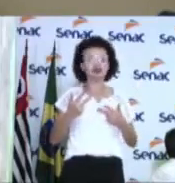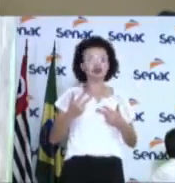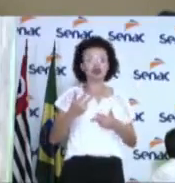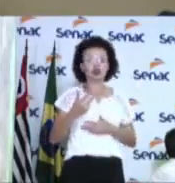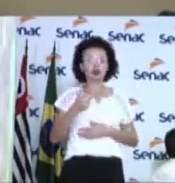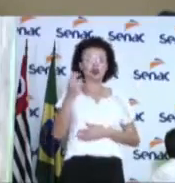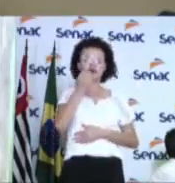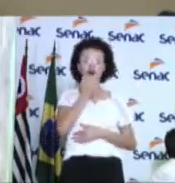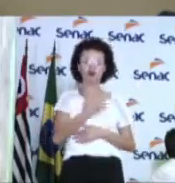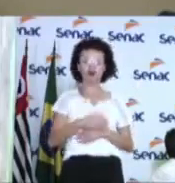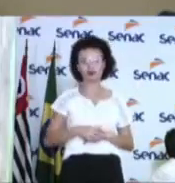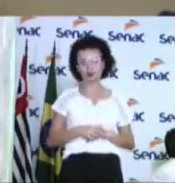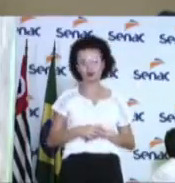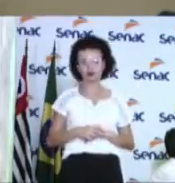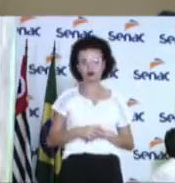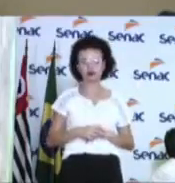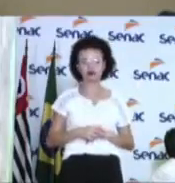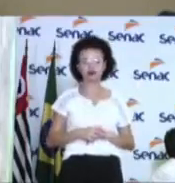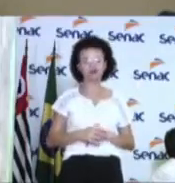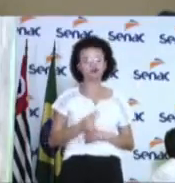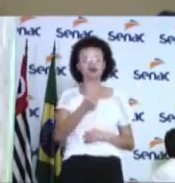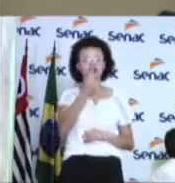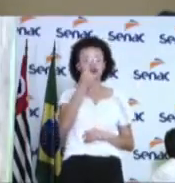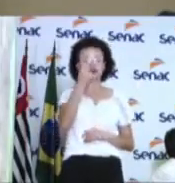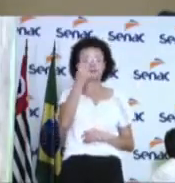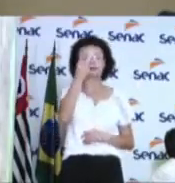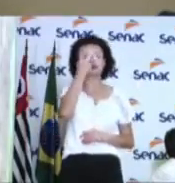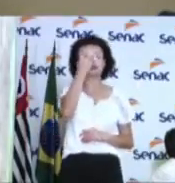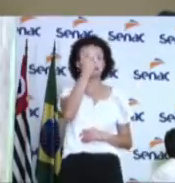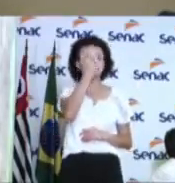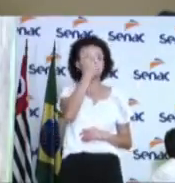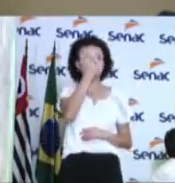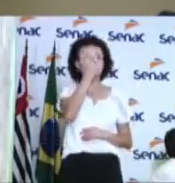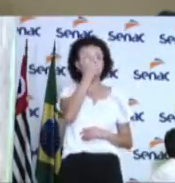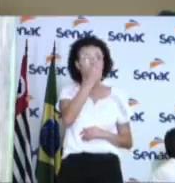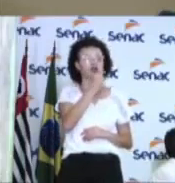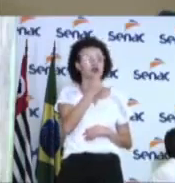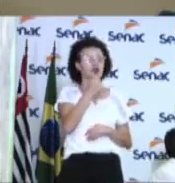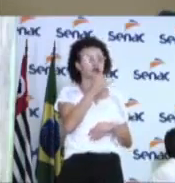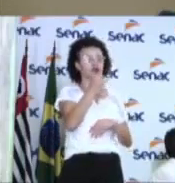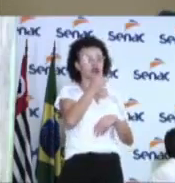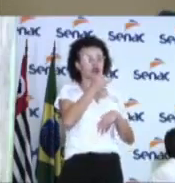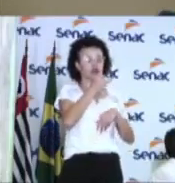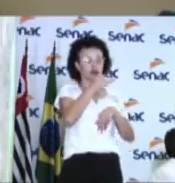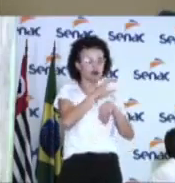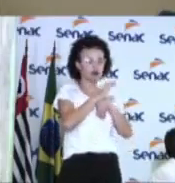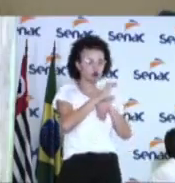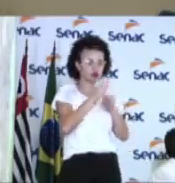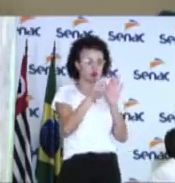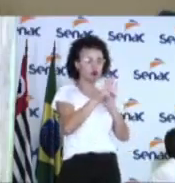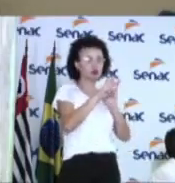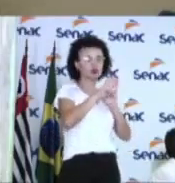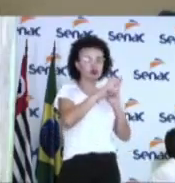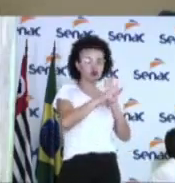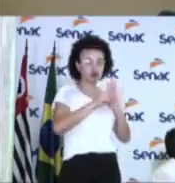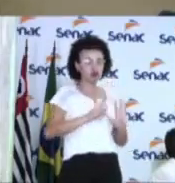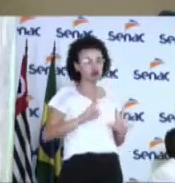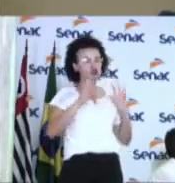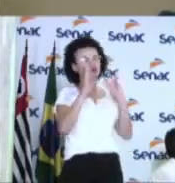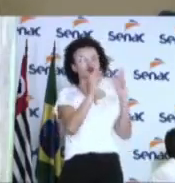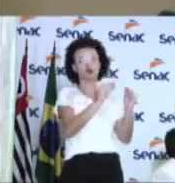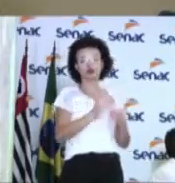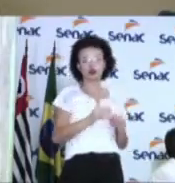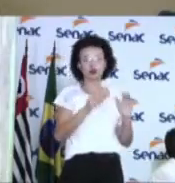está planejando, orquestrando, trazer curso de roteiro para os redatores, todos. Curso de